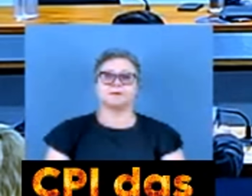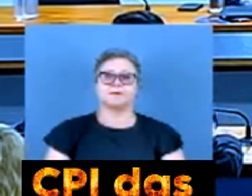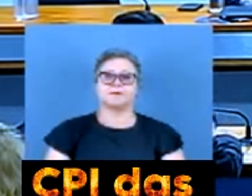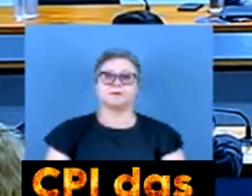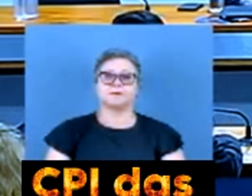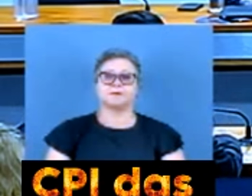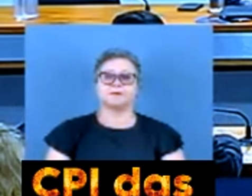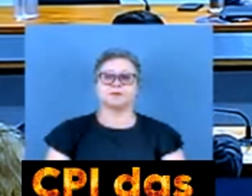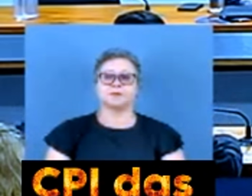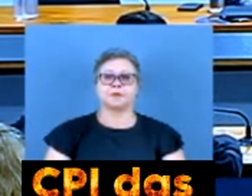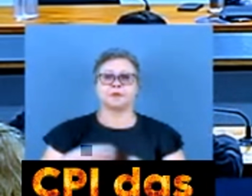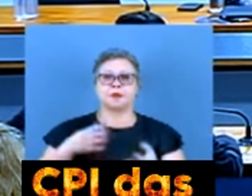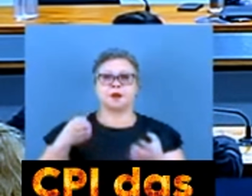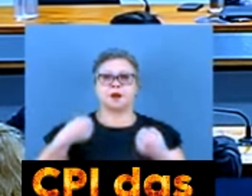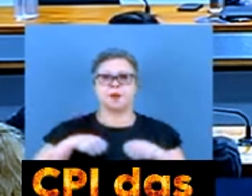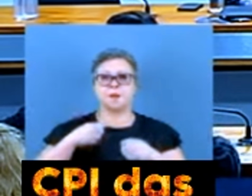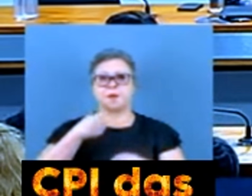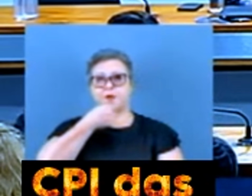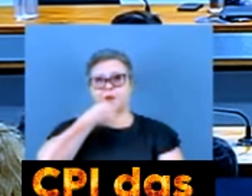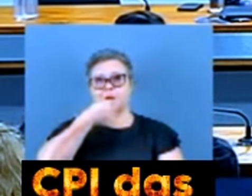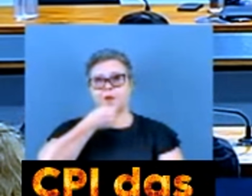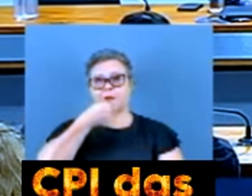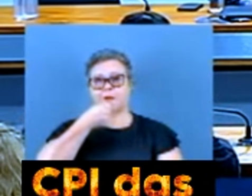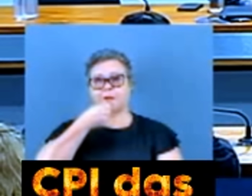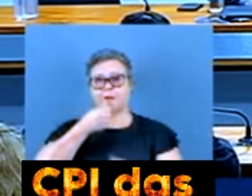Tem um microfone de mão, por favor?